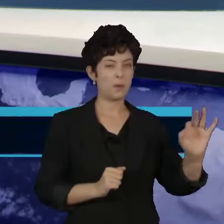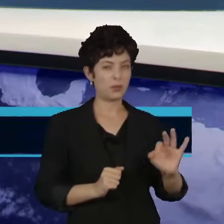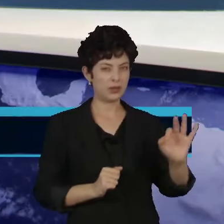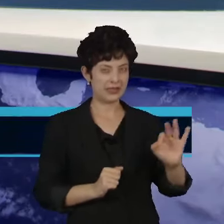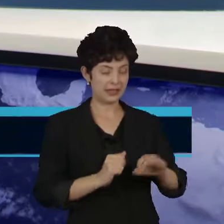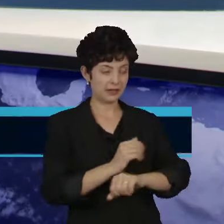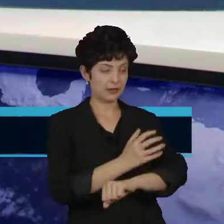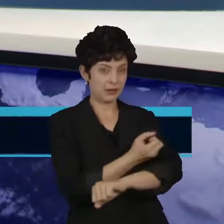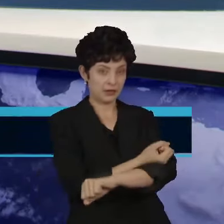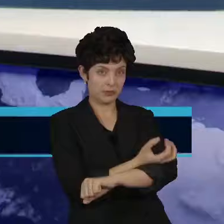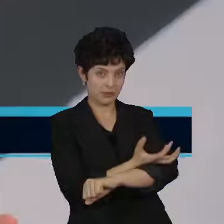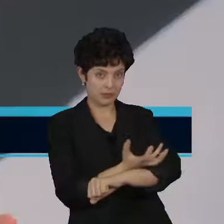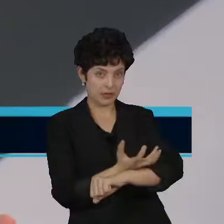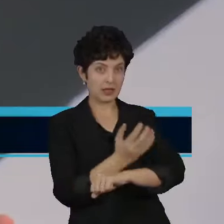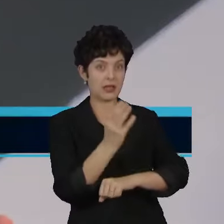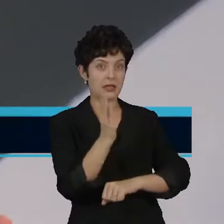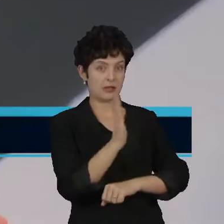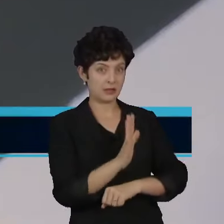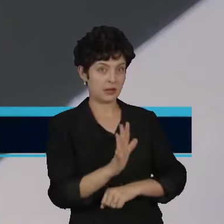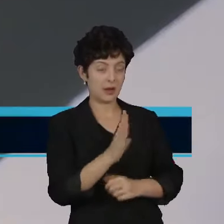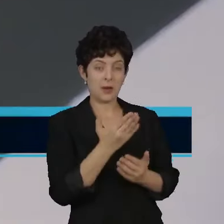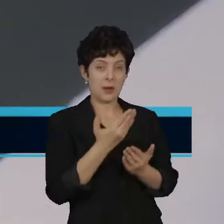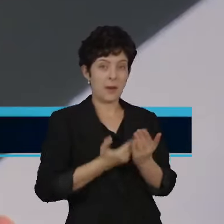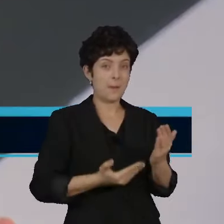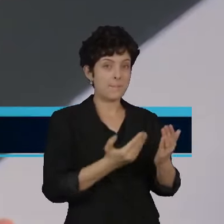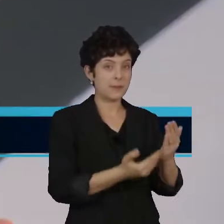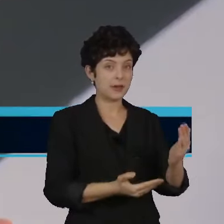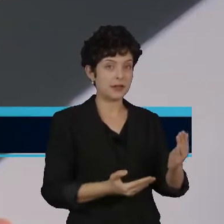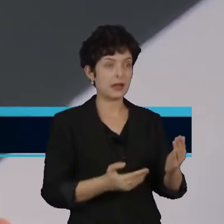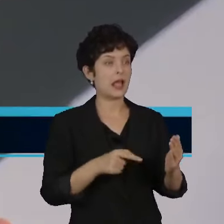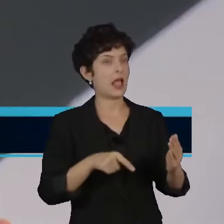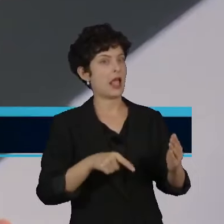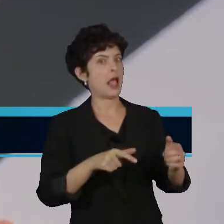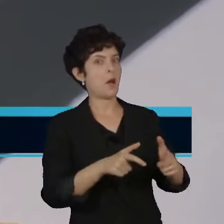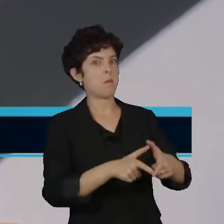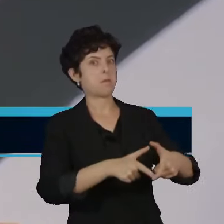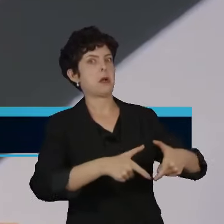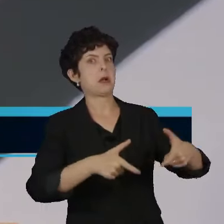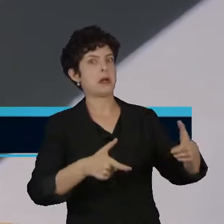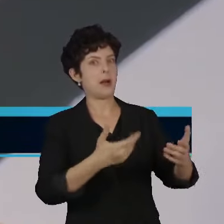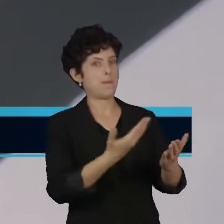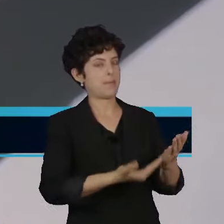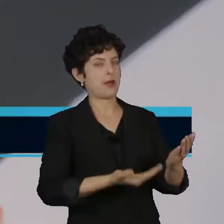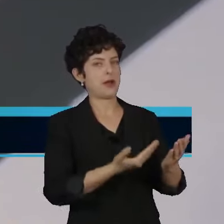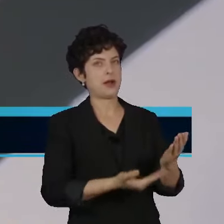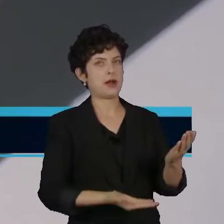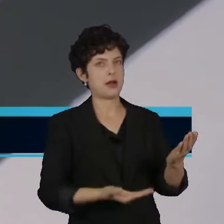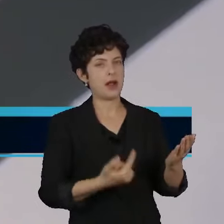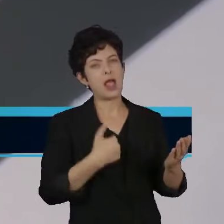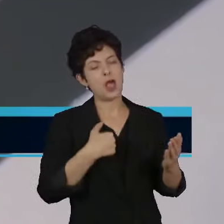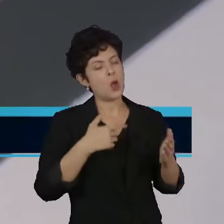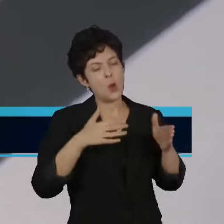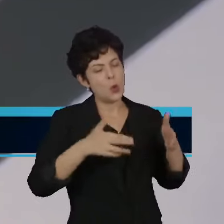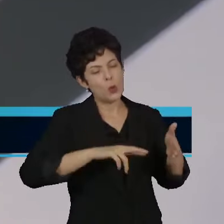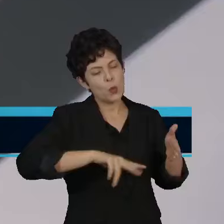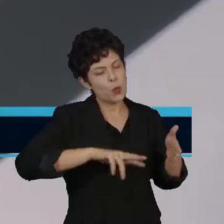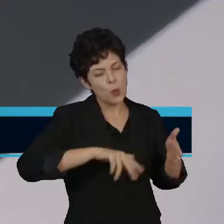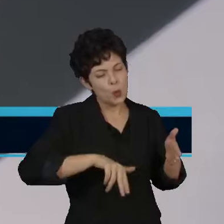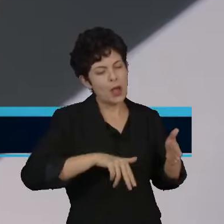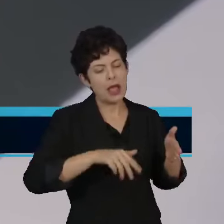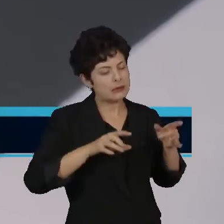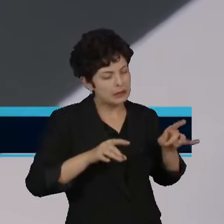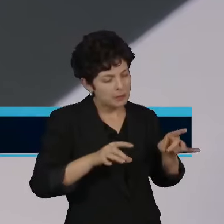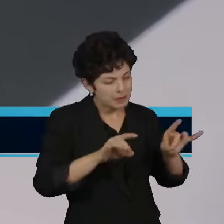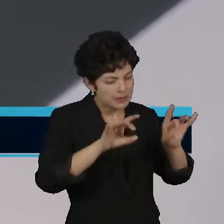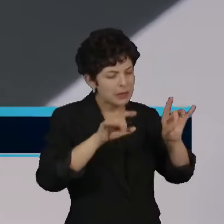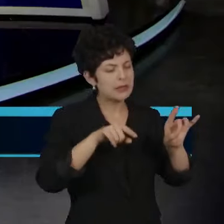safra nacional se perdeu. É uma enorme perda. É uma enorme perda. Então, eu não sou especialista, o Lacerda conhece